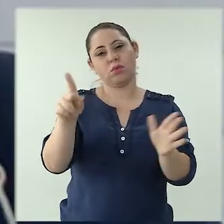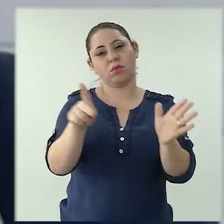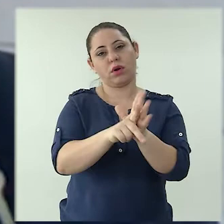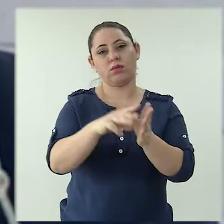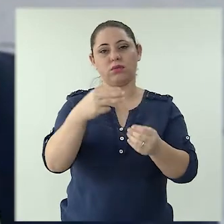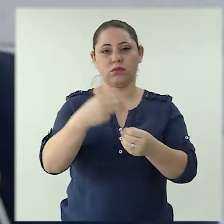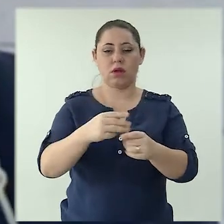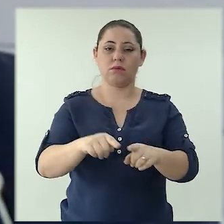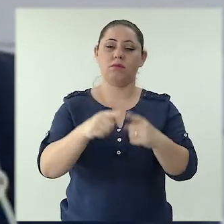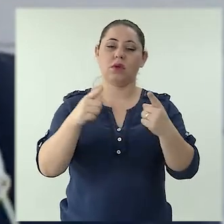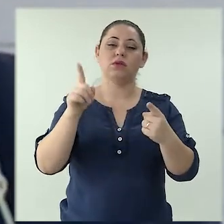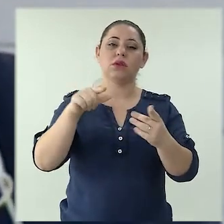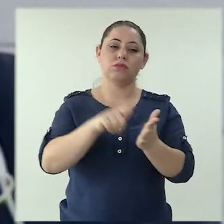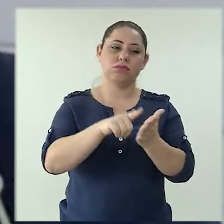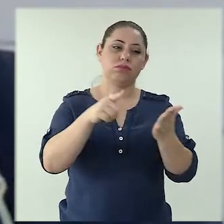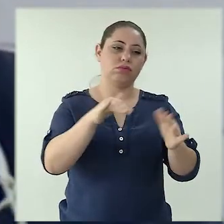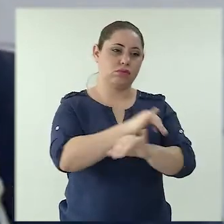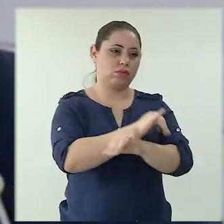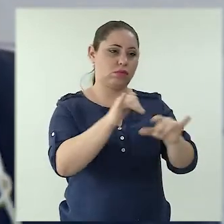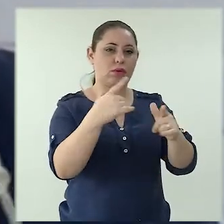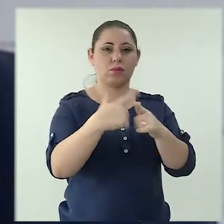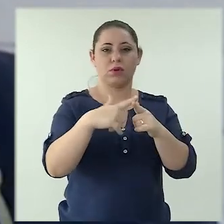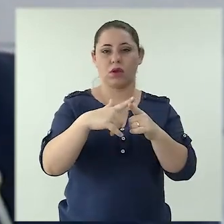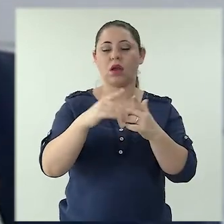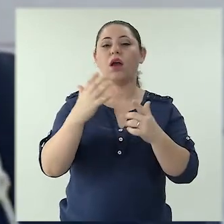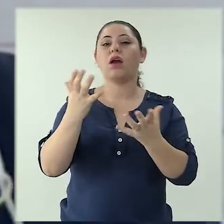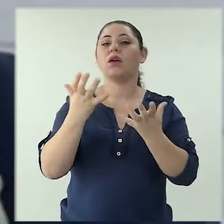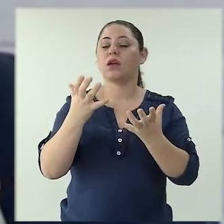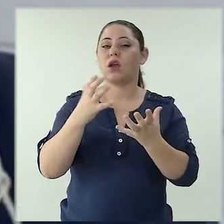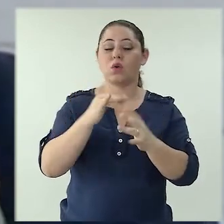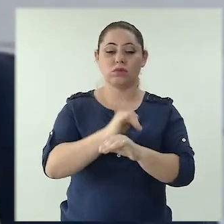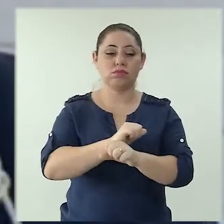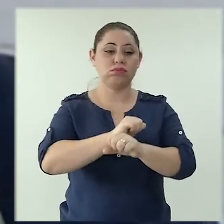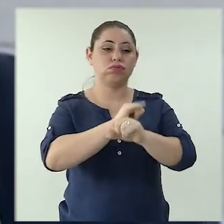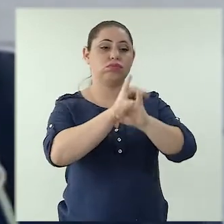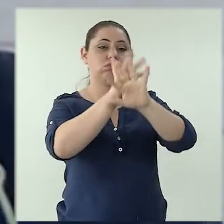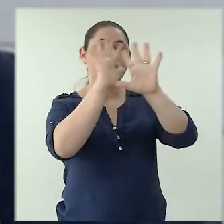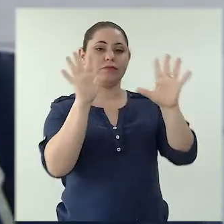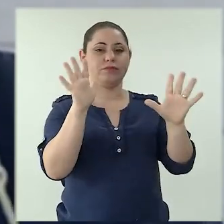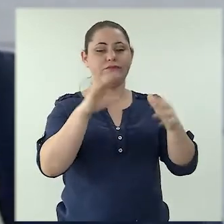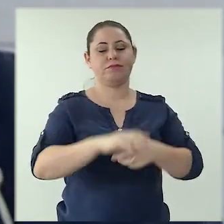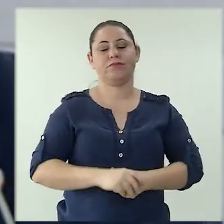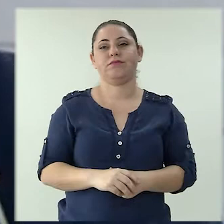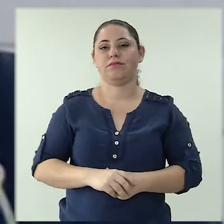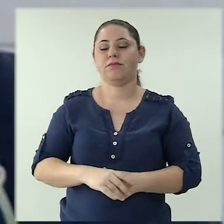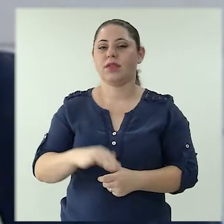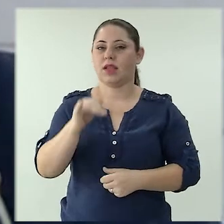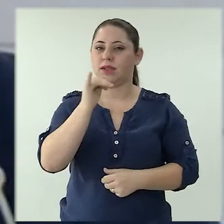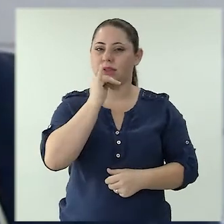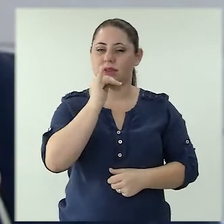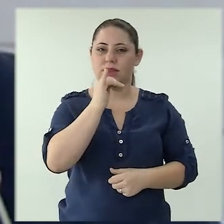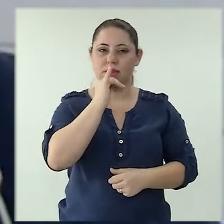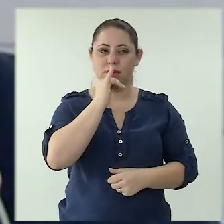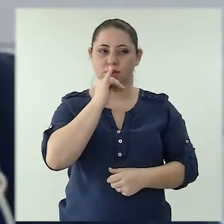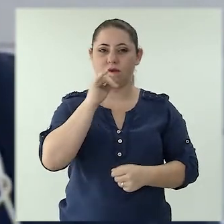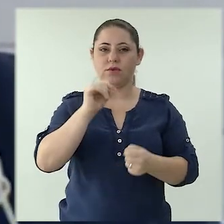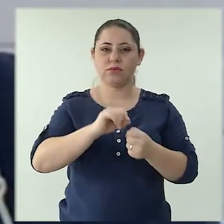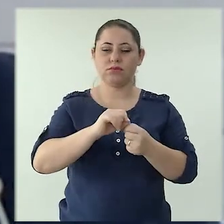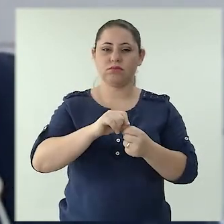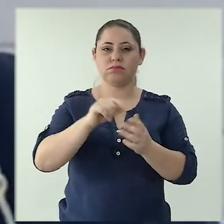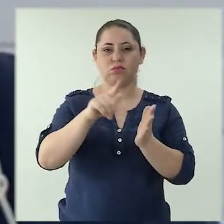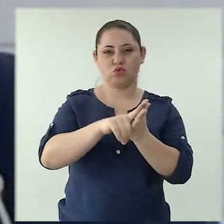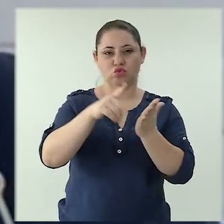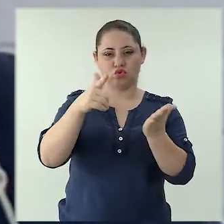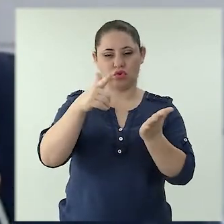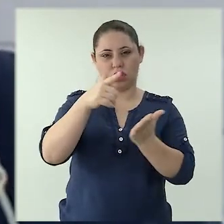mas, em regra, são nesses jornais de circulação, porque a gente quer realmente a publicidade. Então, um exemplo, ele vai publicar